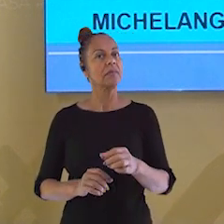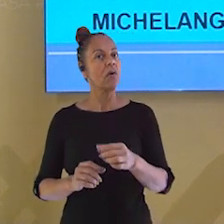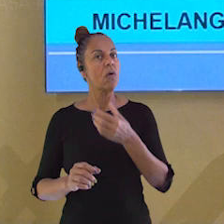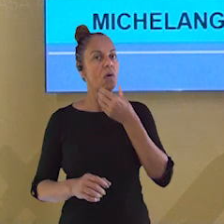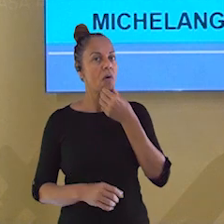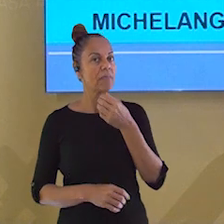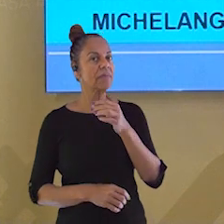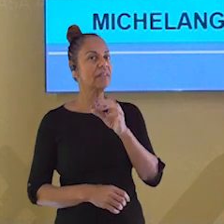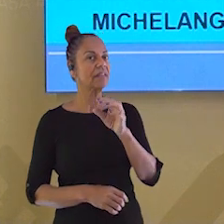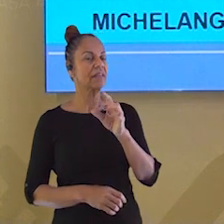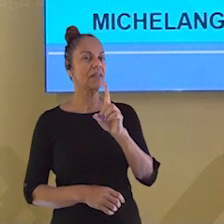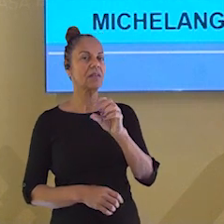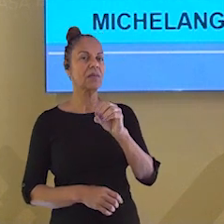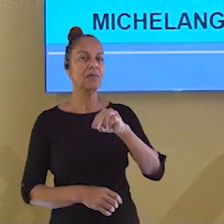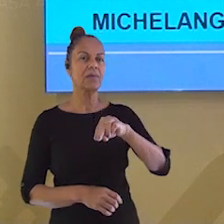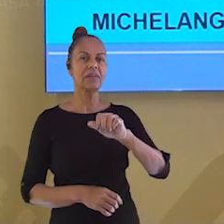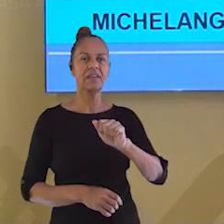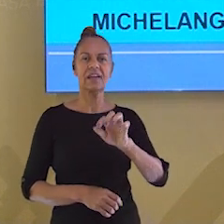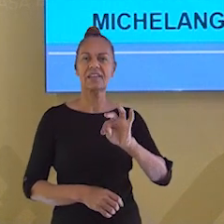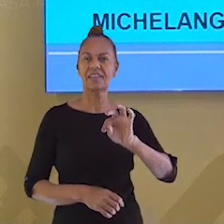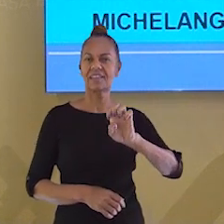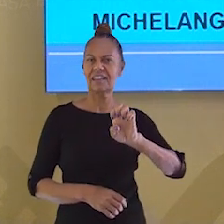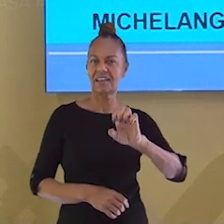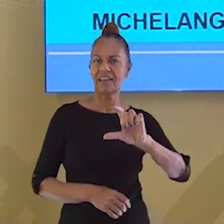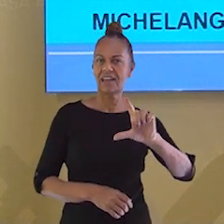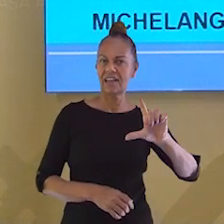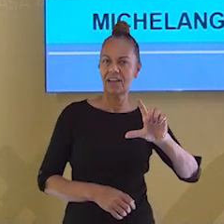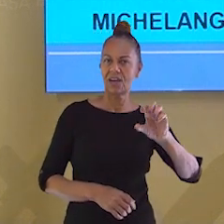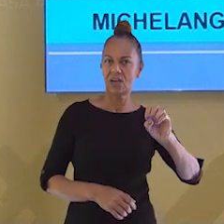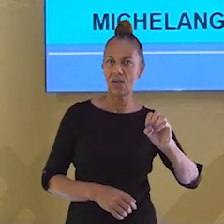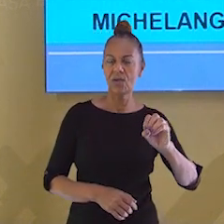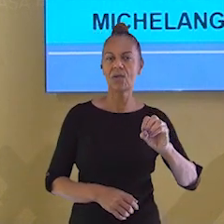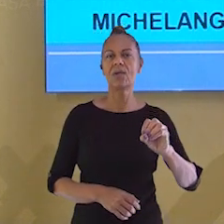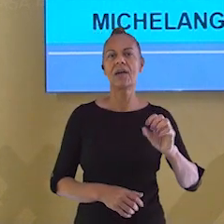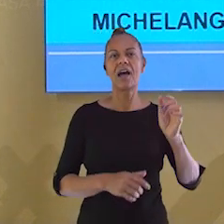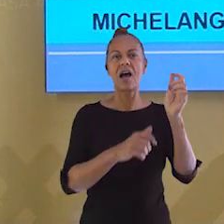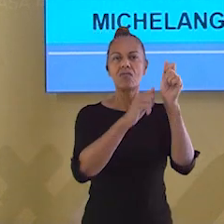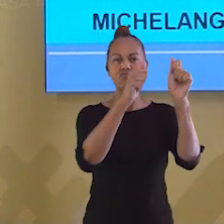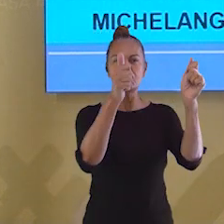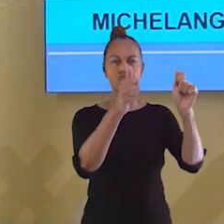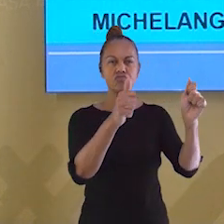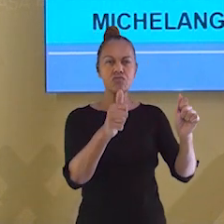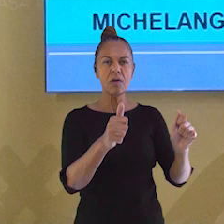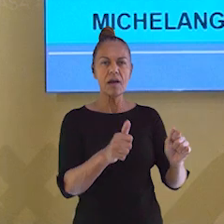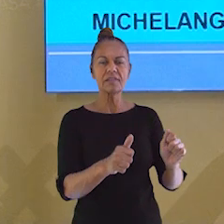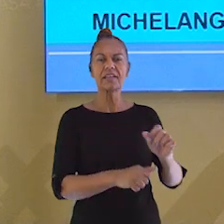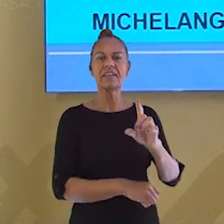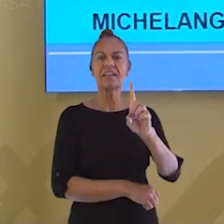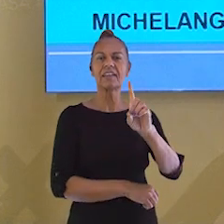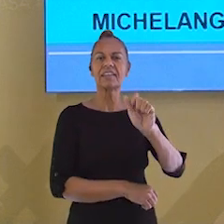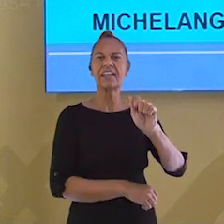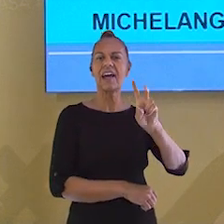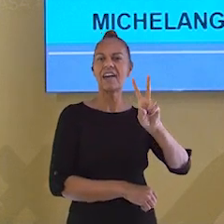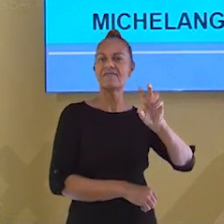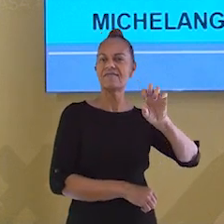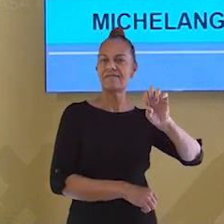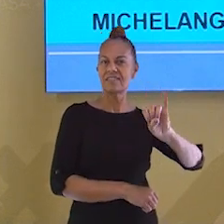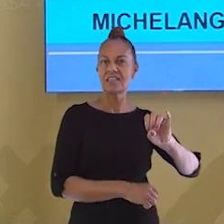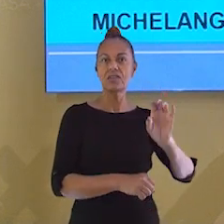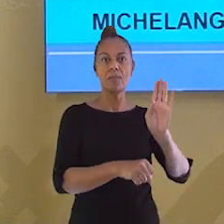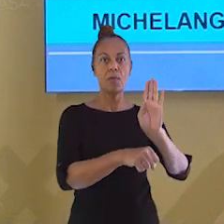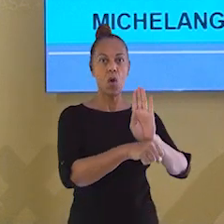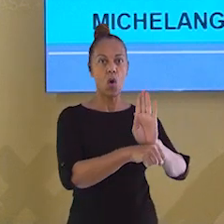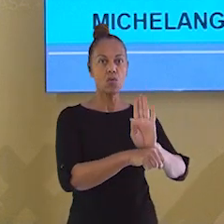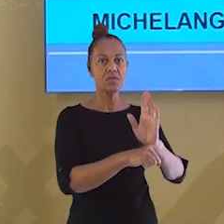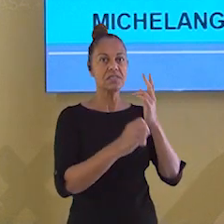escultor, produziu a estátua de Davi, após vencer Golias em batalha, e a estátua era em bronze em tamanho natural.